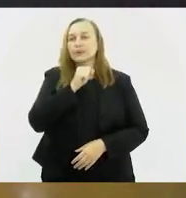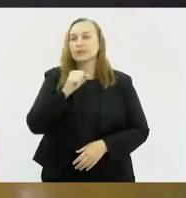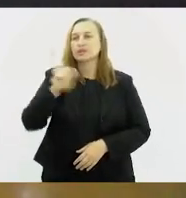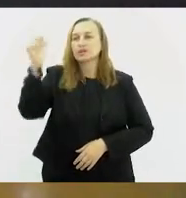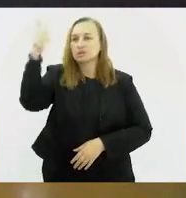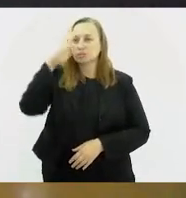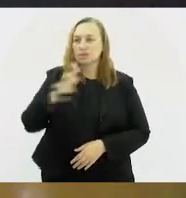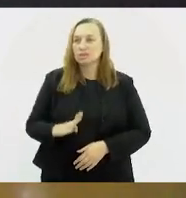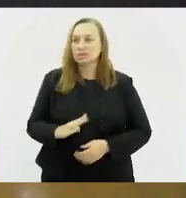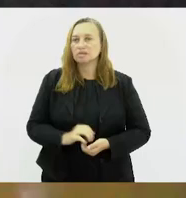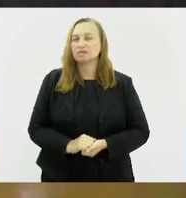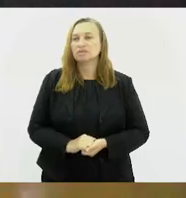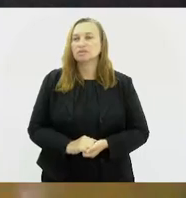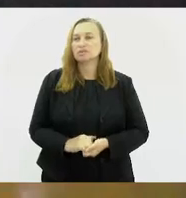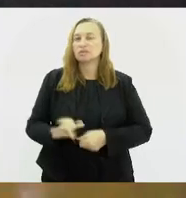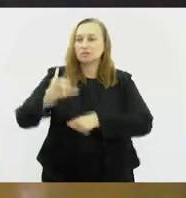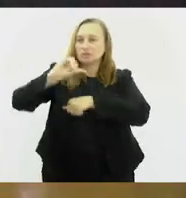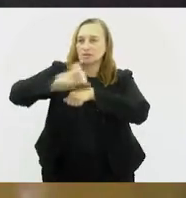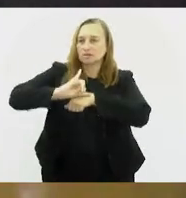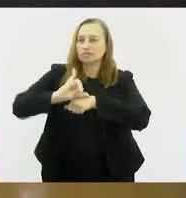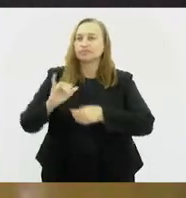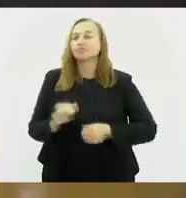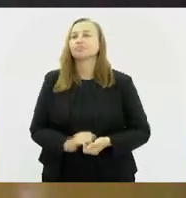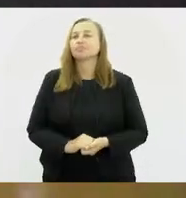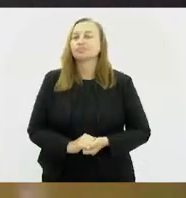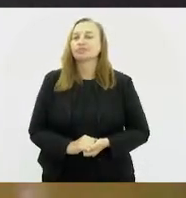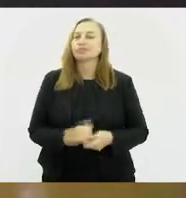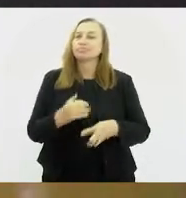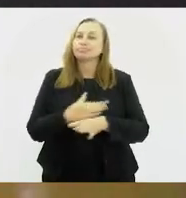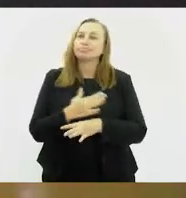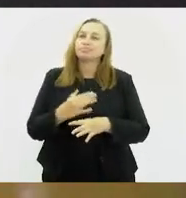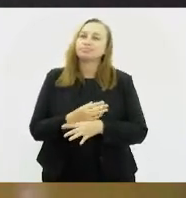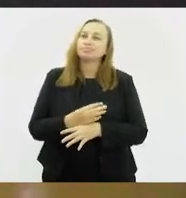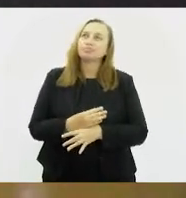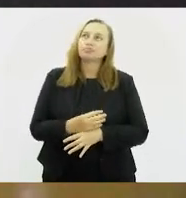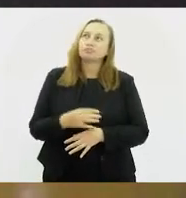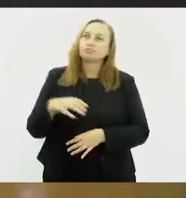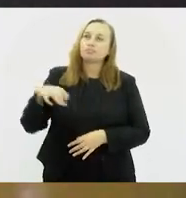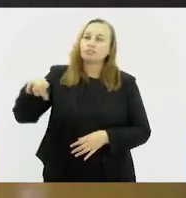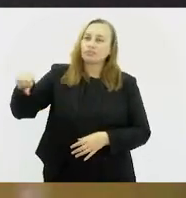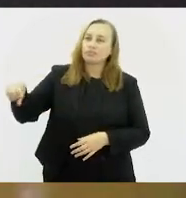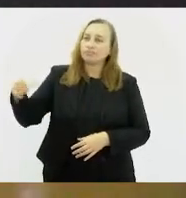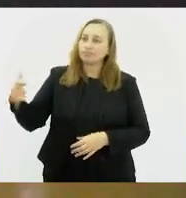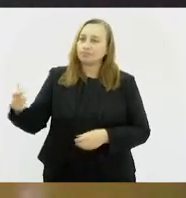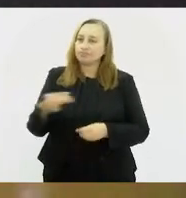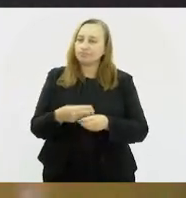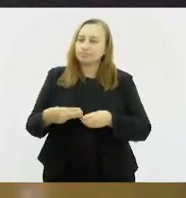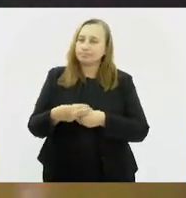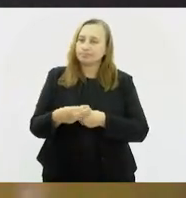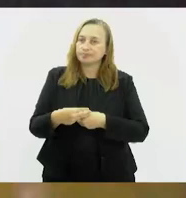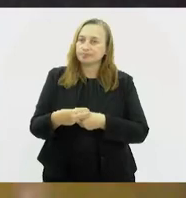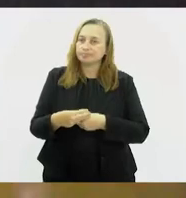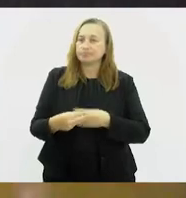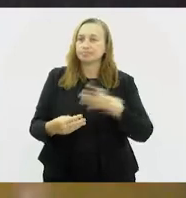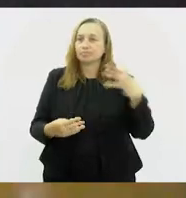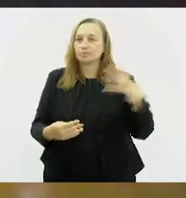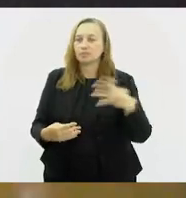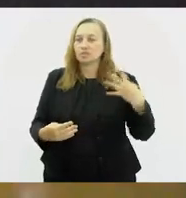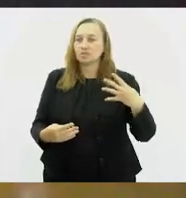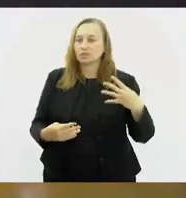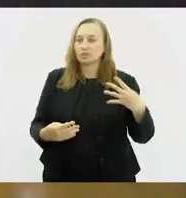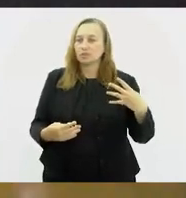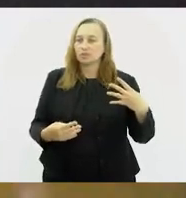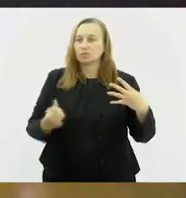Brasil. Volta Redonda, dentre os 92 municípios, é a cidade que ocupa o quarto lugar em